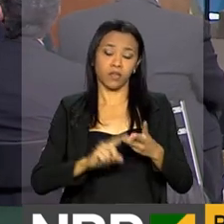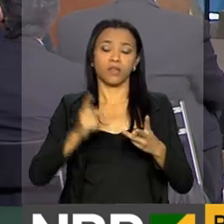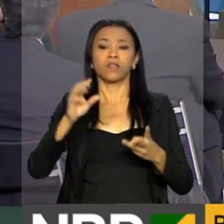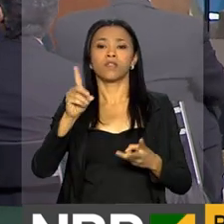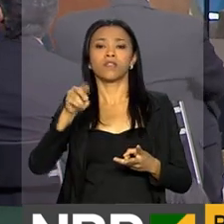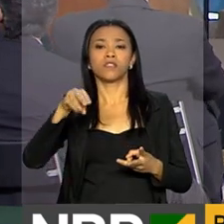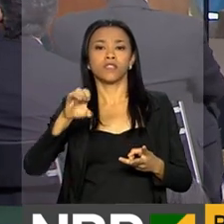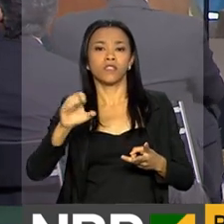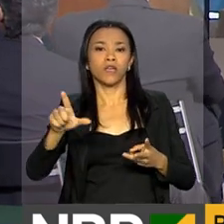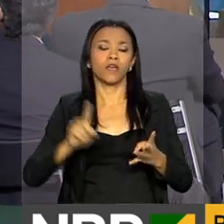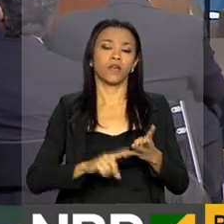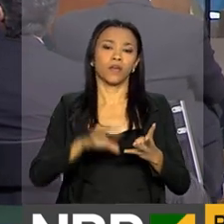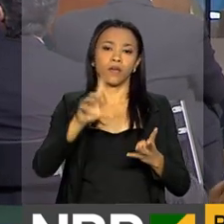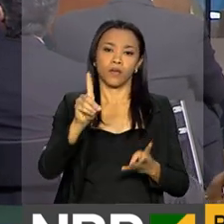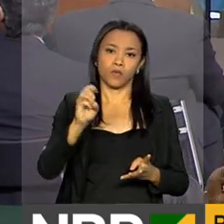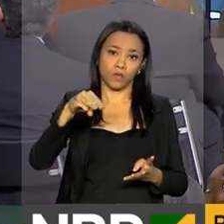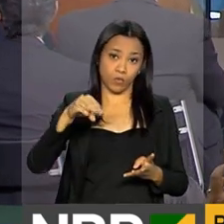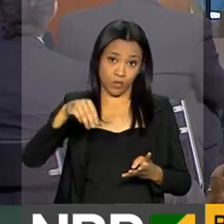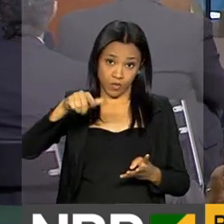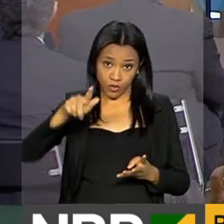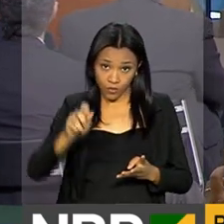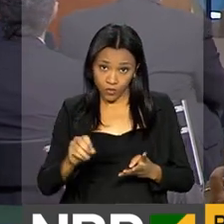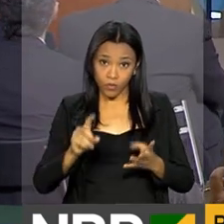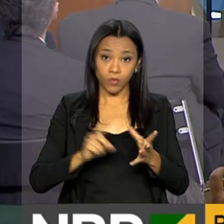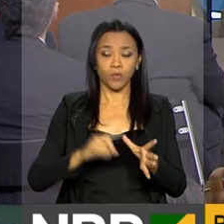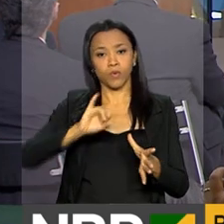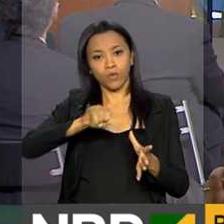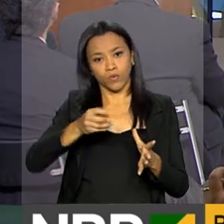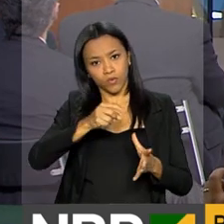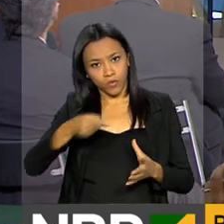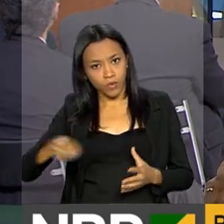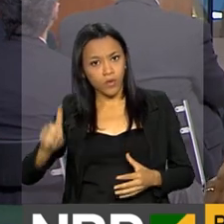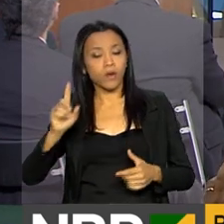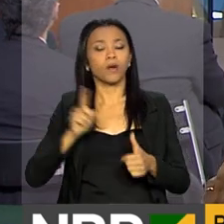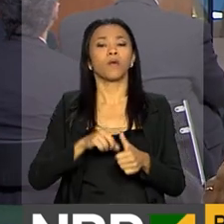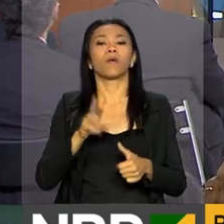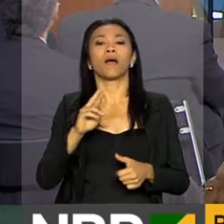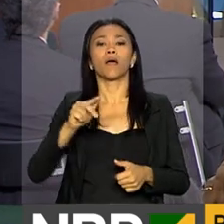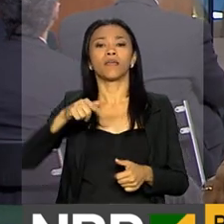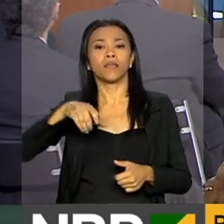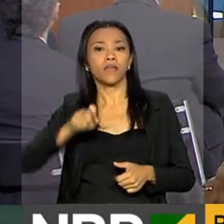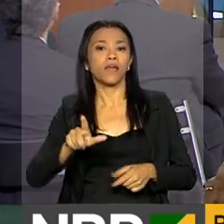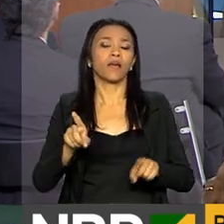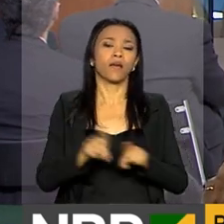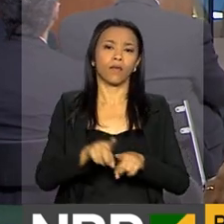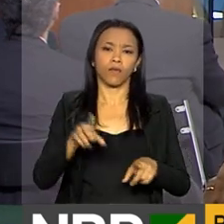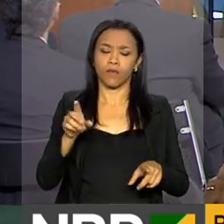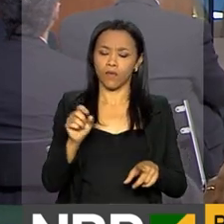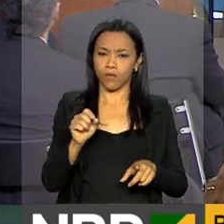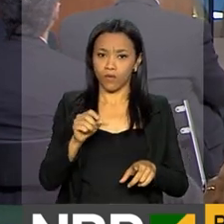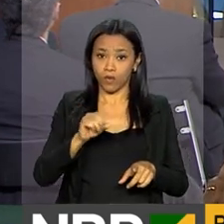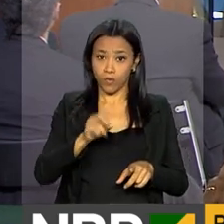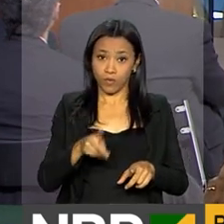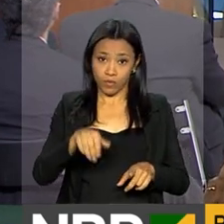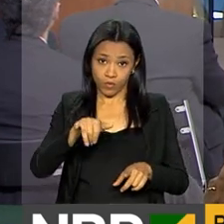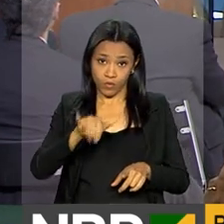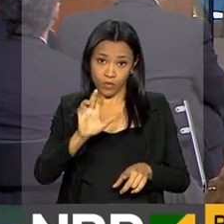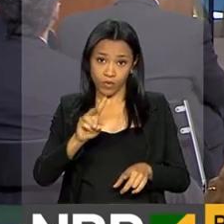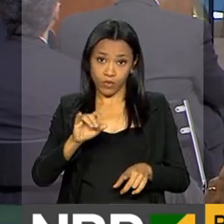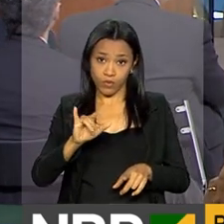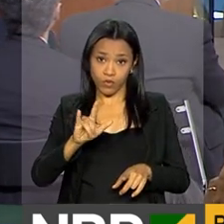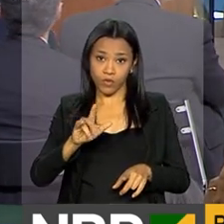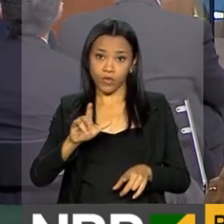Daniel Vilela, Domingos Sávio, Goulart, João Galberto, Raquel Muniz, Walter Yosh, Wilson